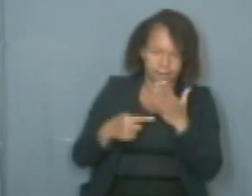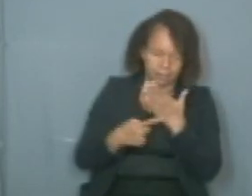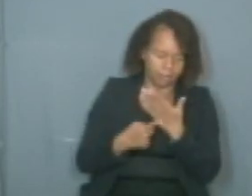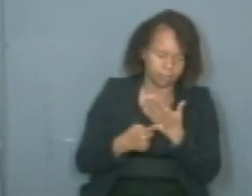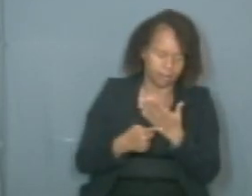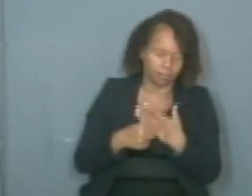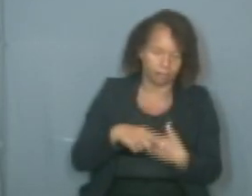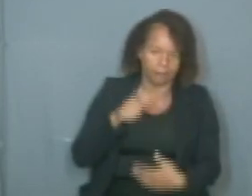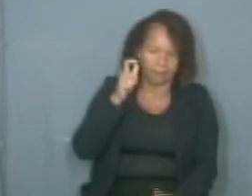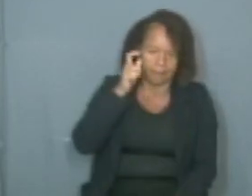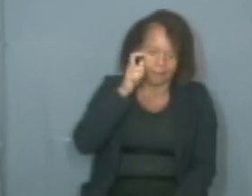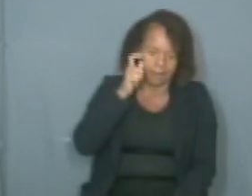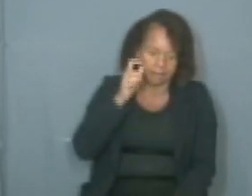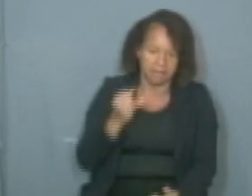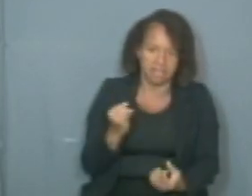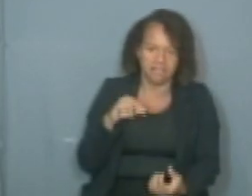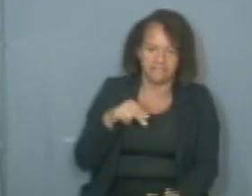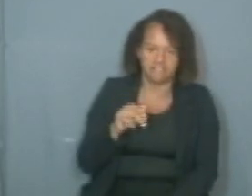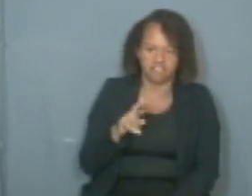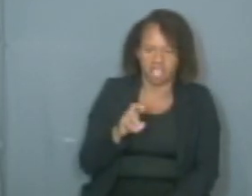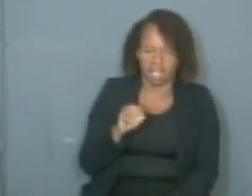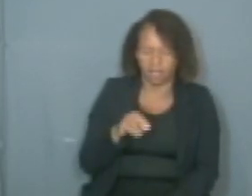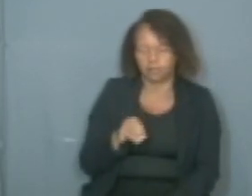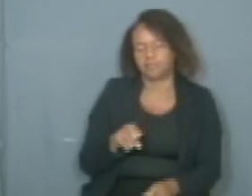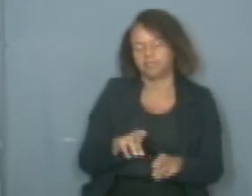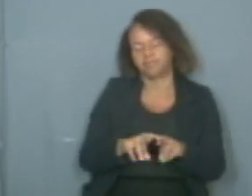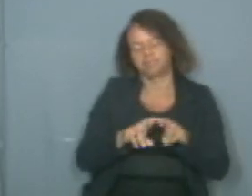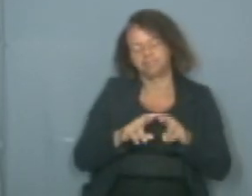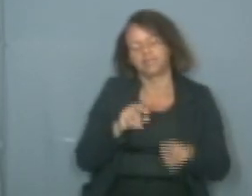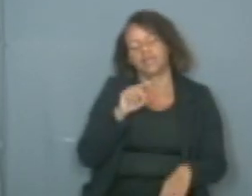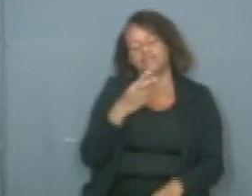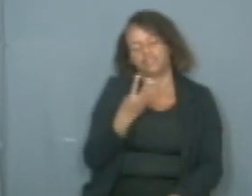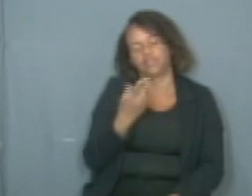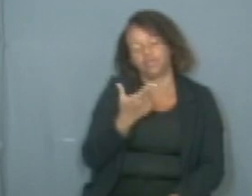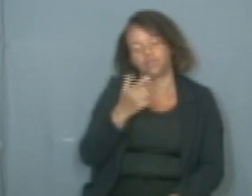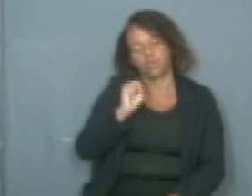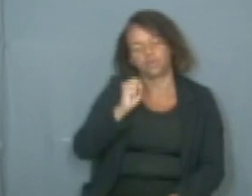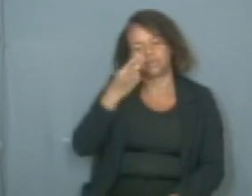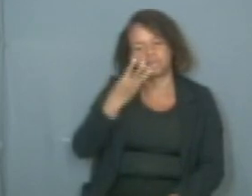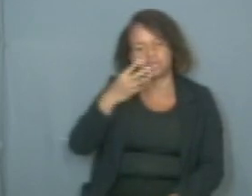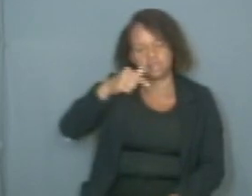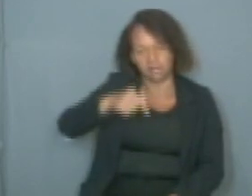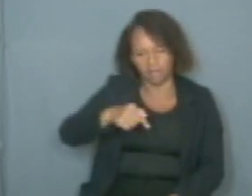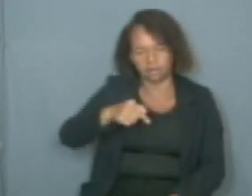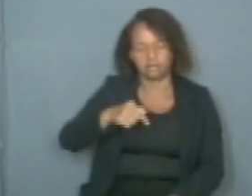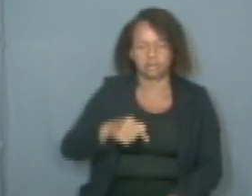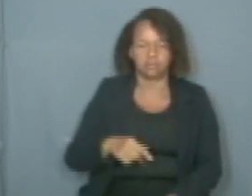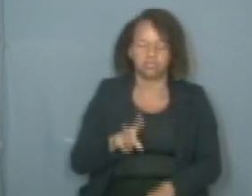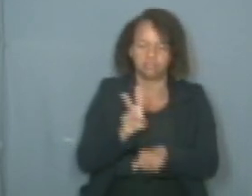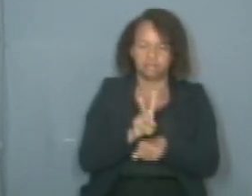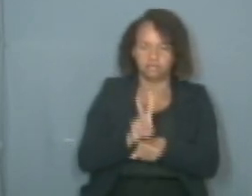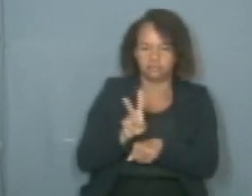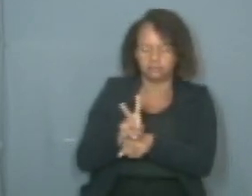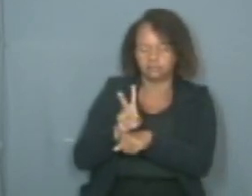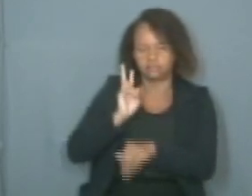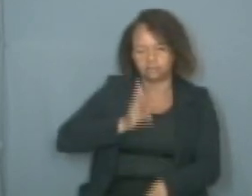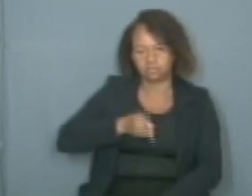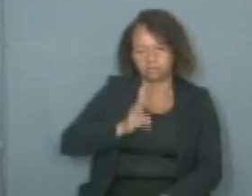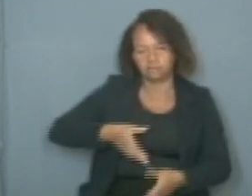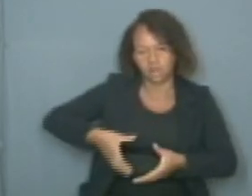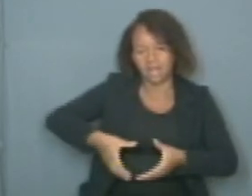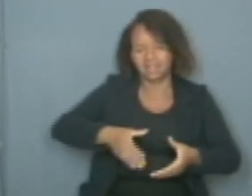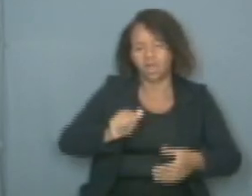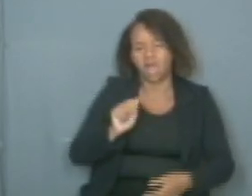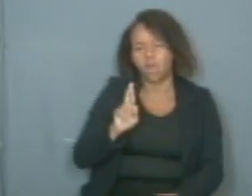a gente vive hoje. Vou passar para o 2837, basicamente também, é uma manutenção contínua do canal